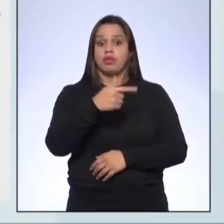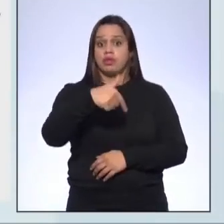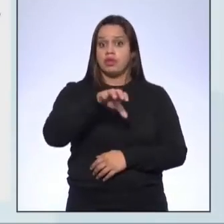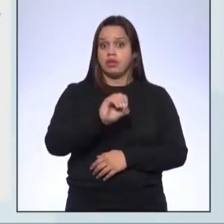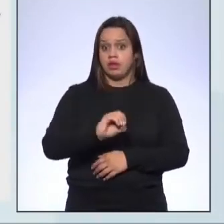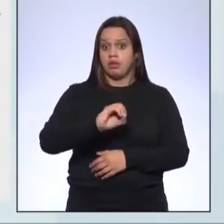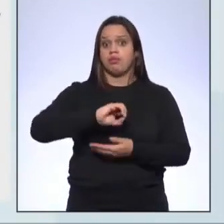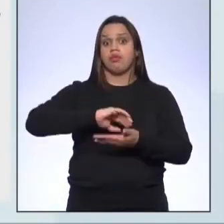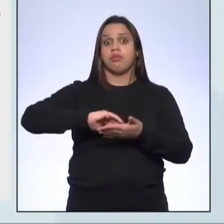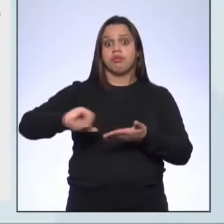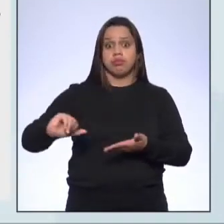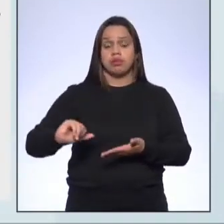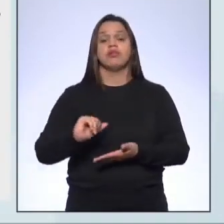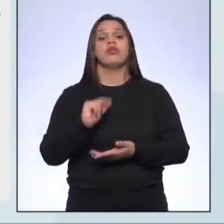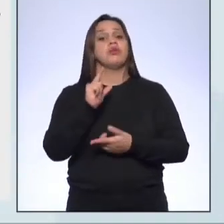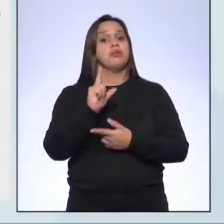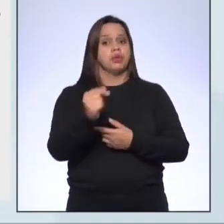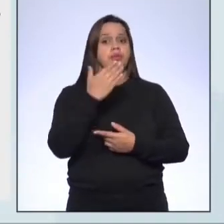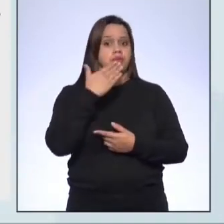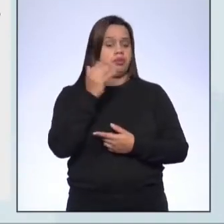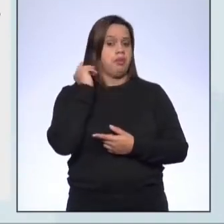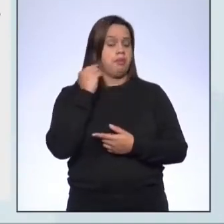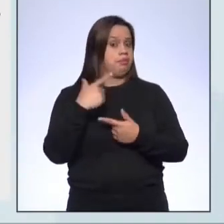retiradas, evacuadas.